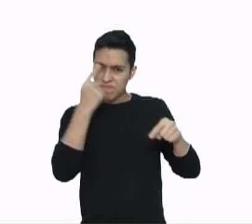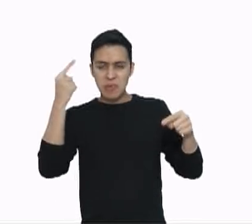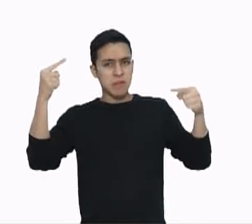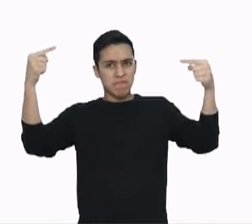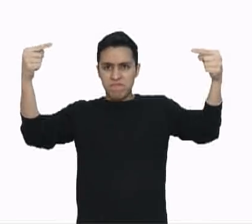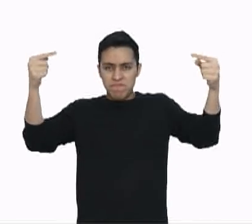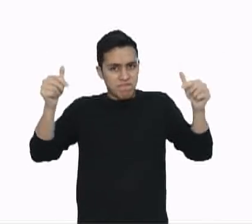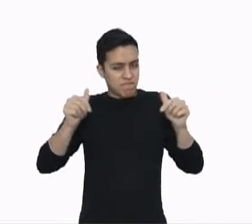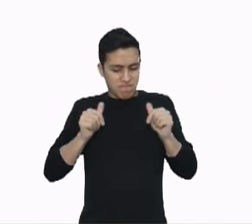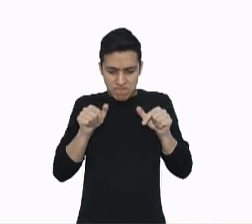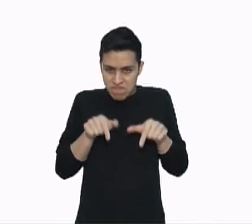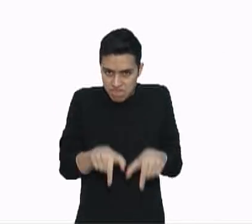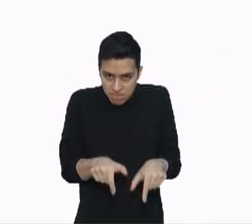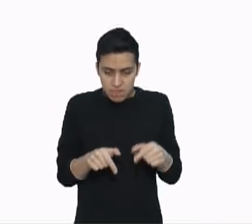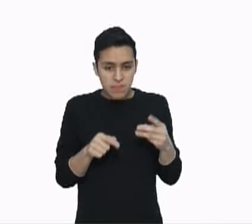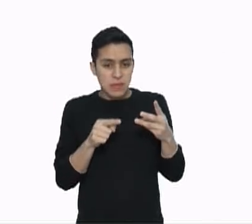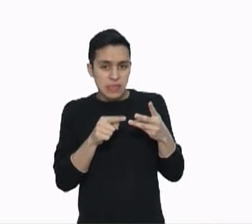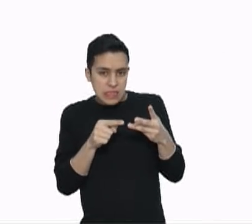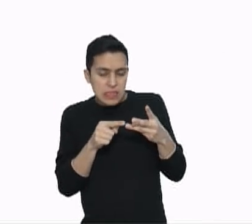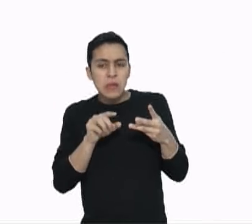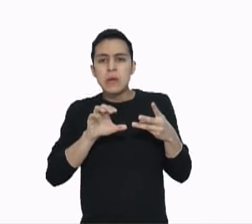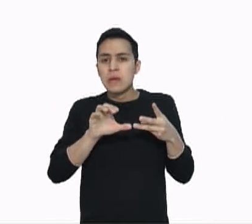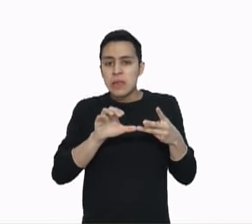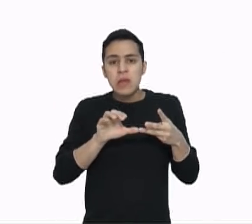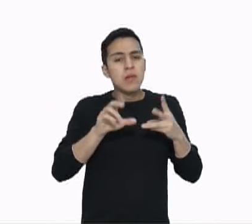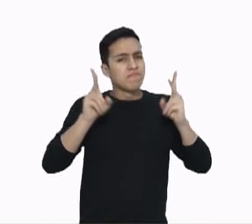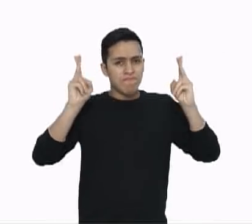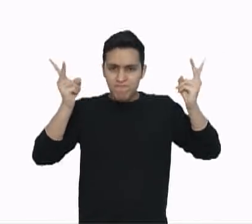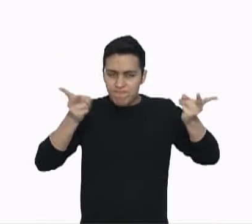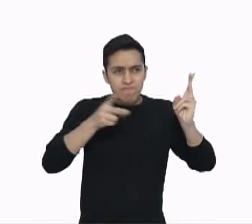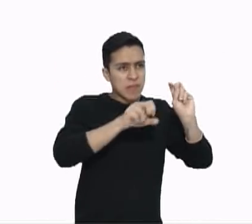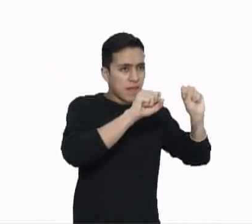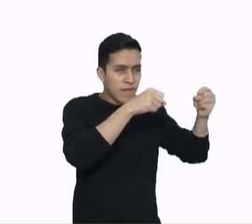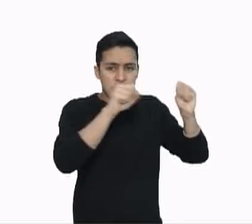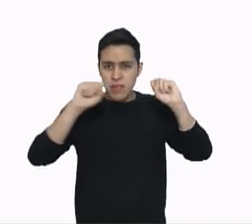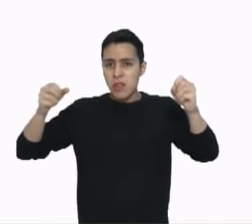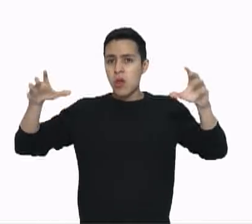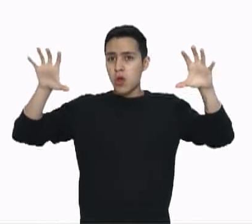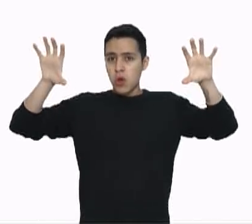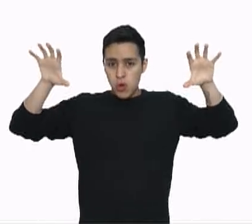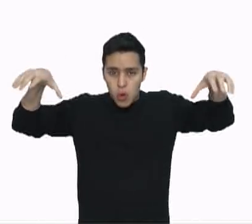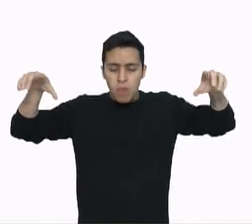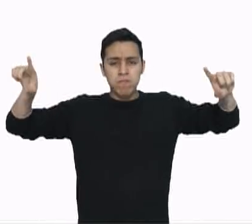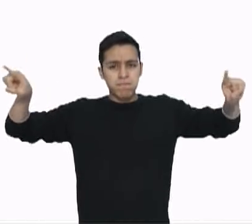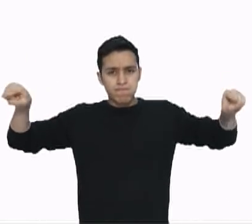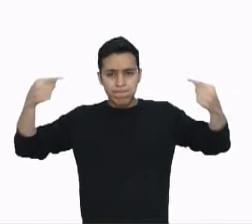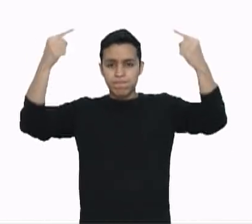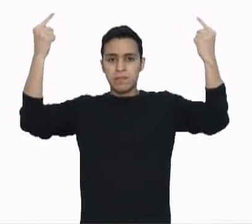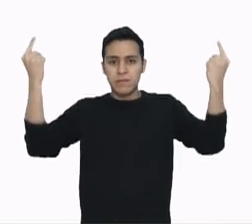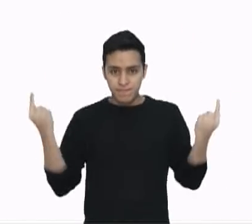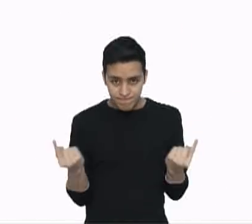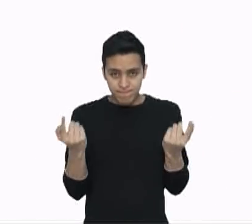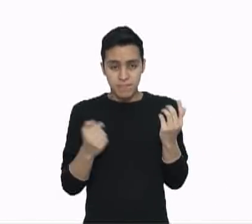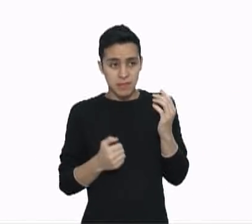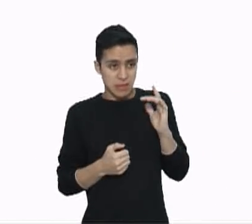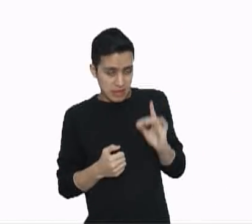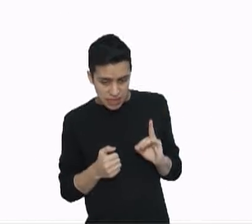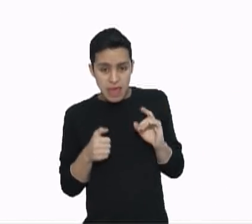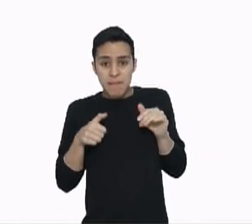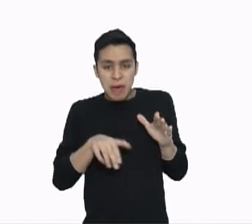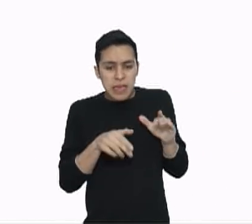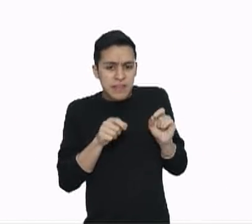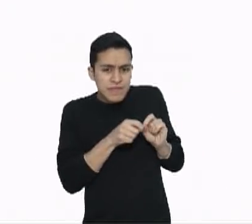potências. C, manutenção da divisão do mundo em dois blocos políticos antagônicos. Ou D, maior produção de